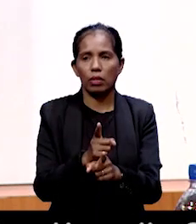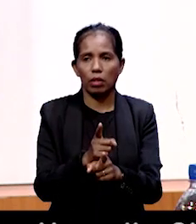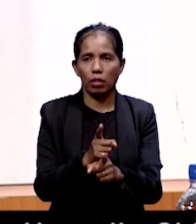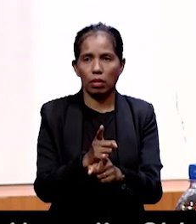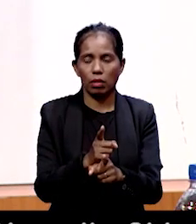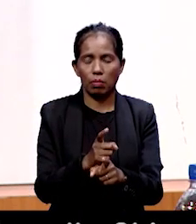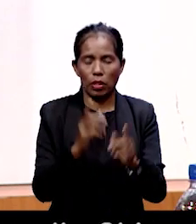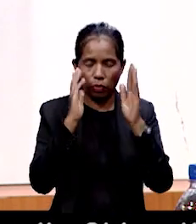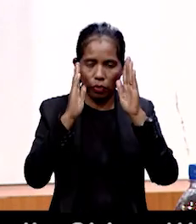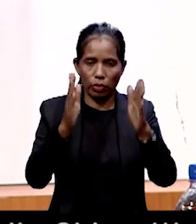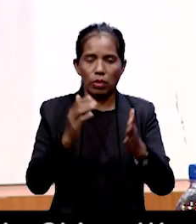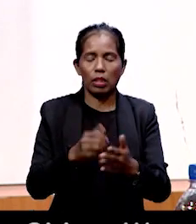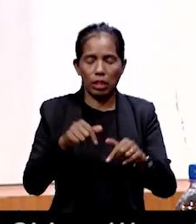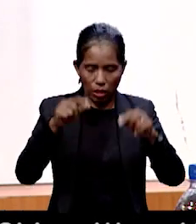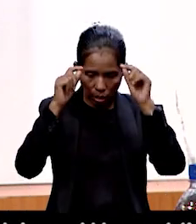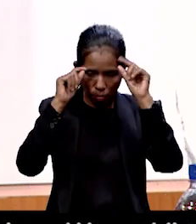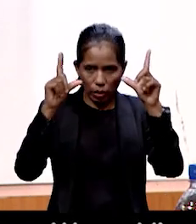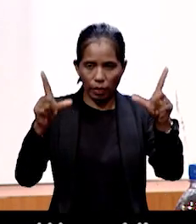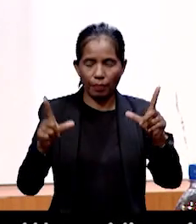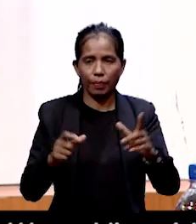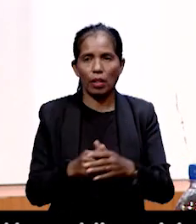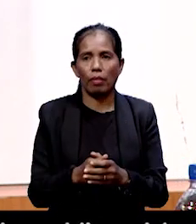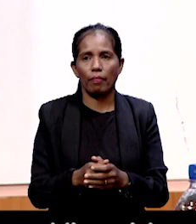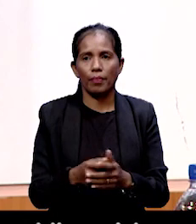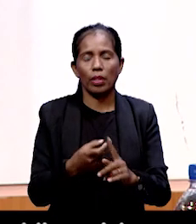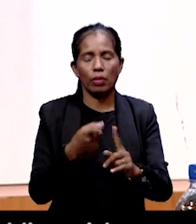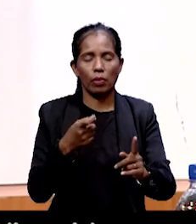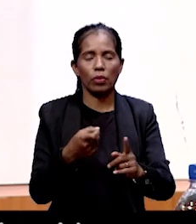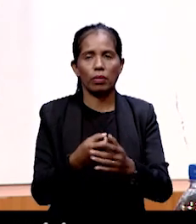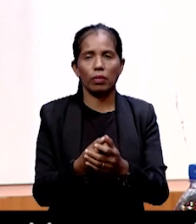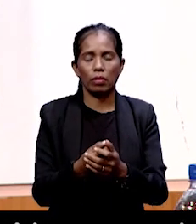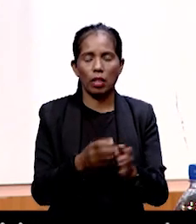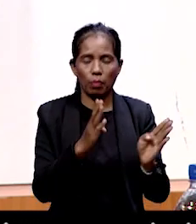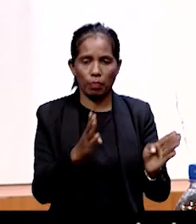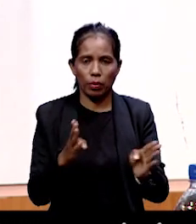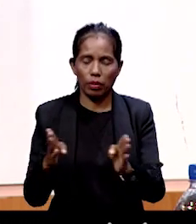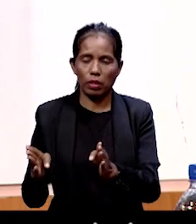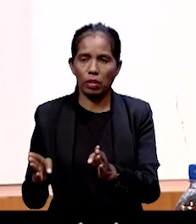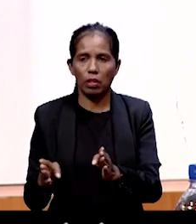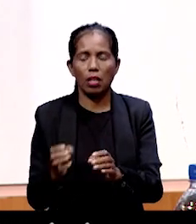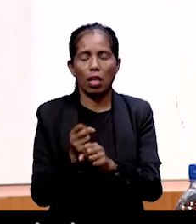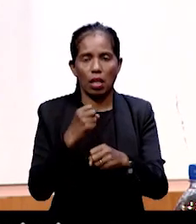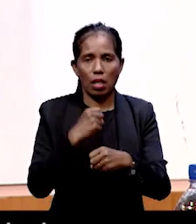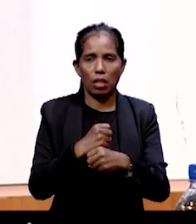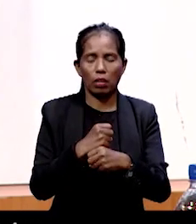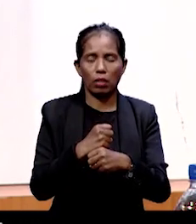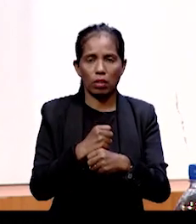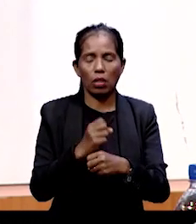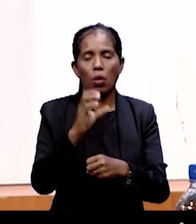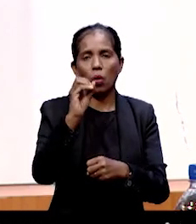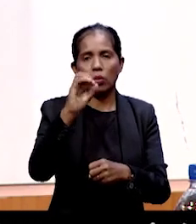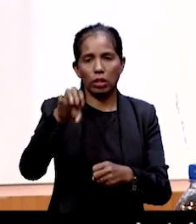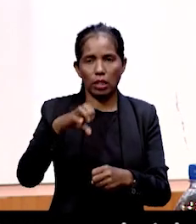contexto atual e a Timor-Leste. Idealmente, e o processo de formulação orçamento do Estado